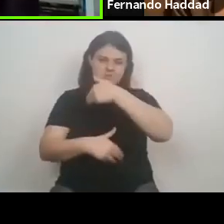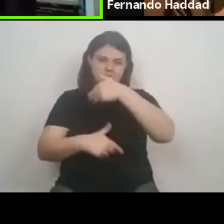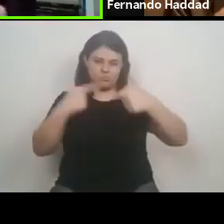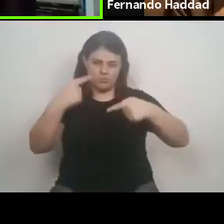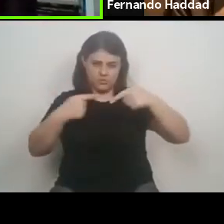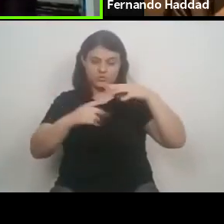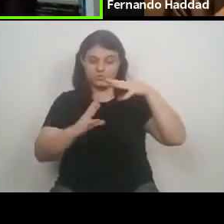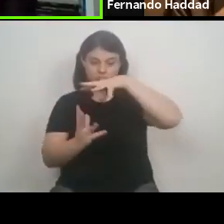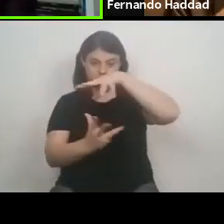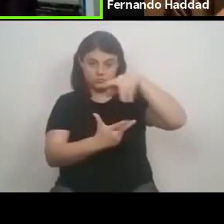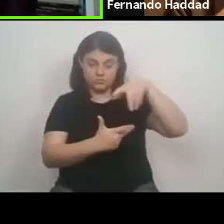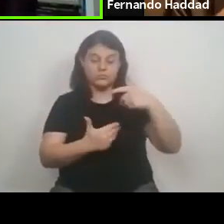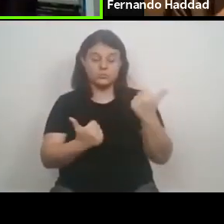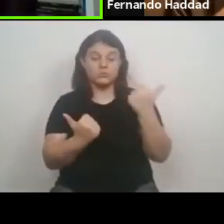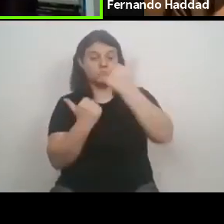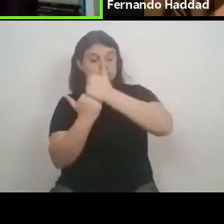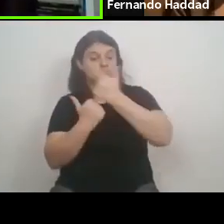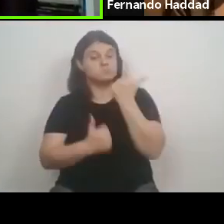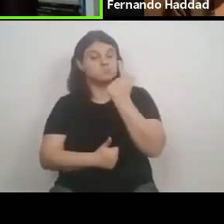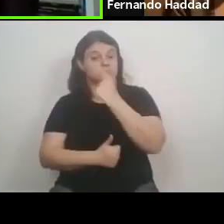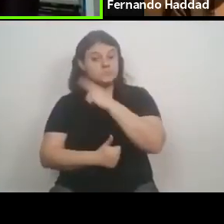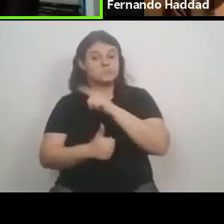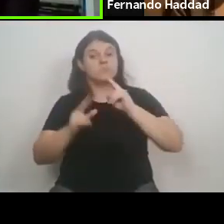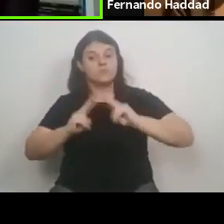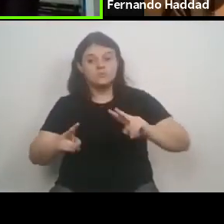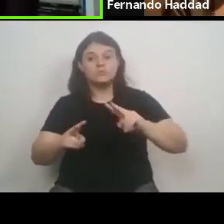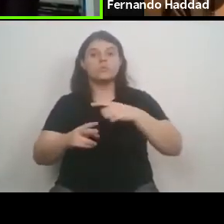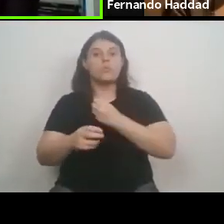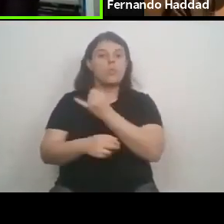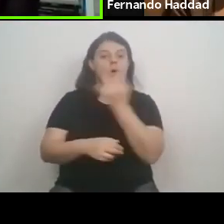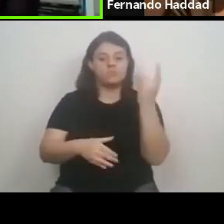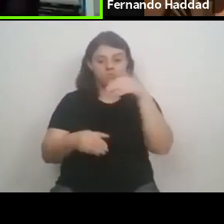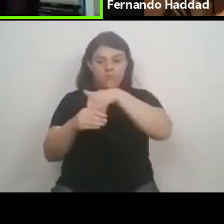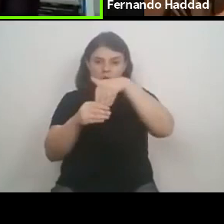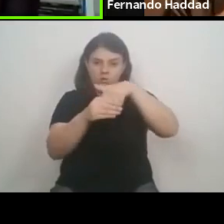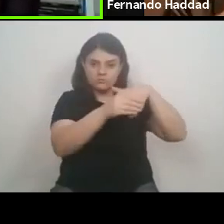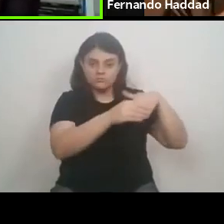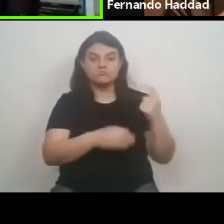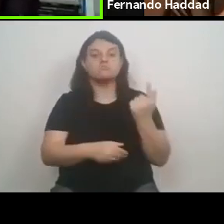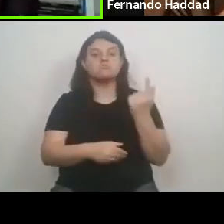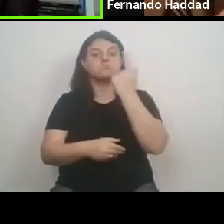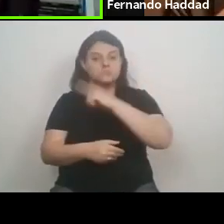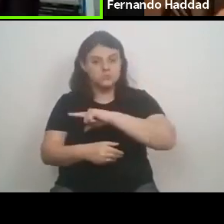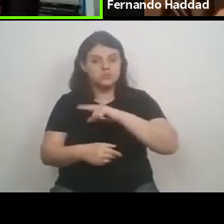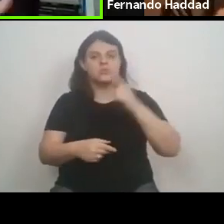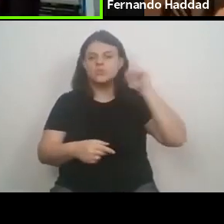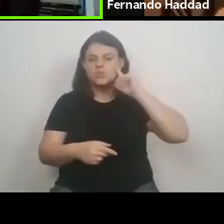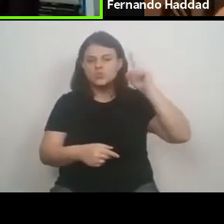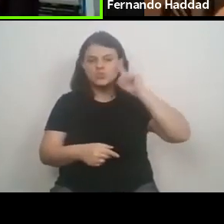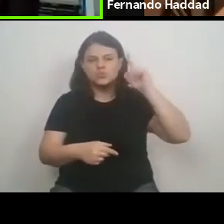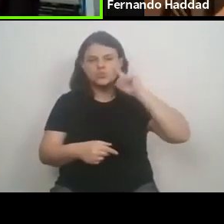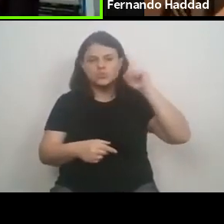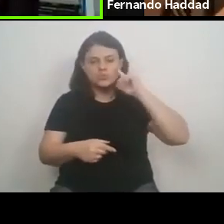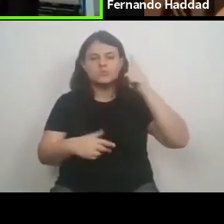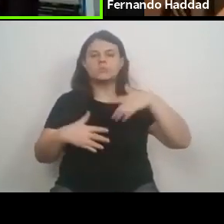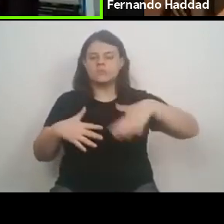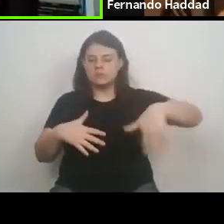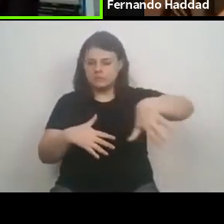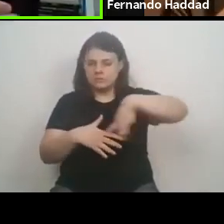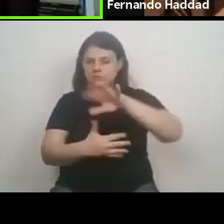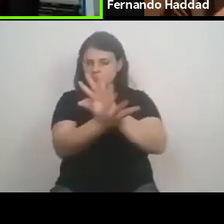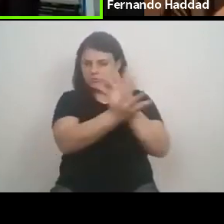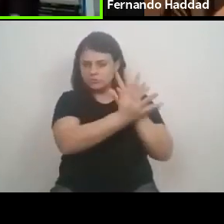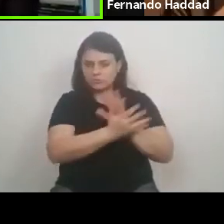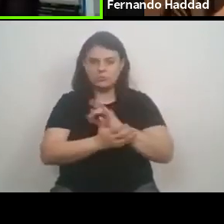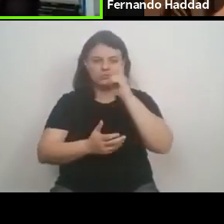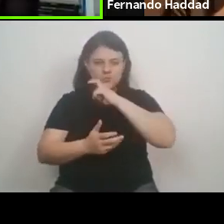da forma como o Fernando Haddad substituiu e ter a quantidade enorme de votos que ele teve, combatendo diariamente uma indústria, né, organizada de fake